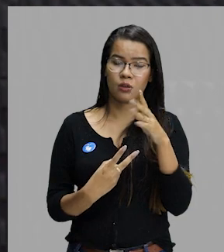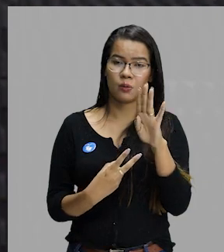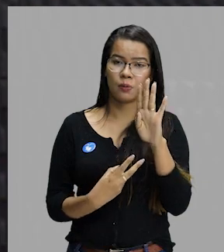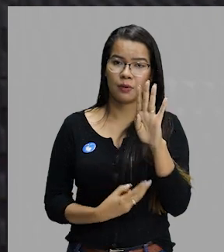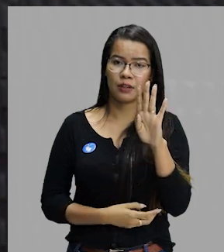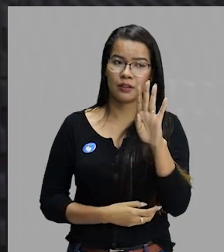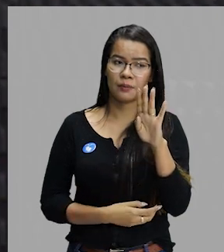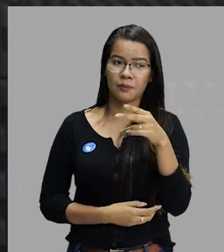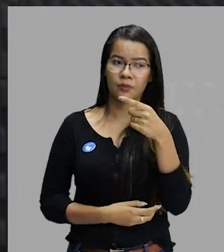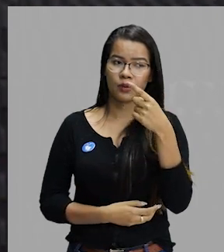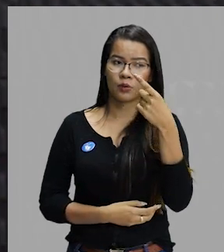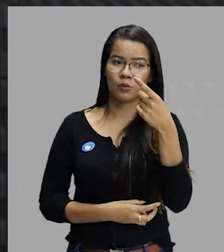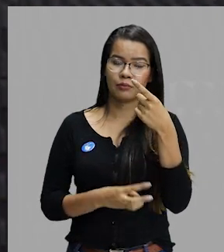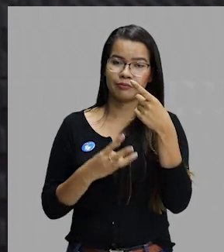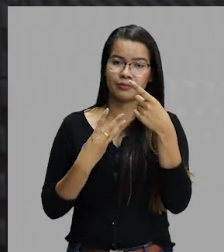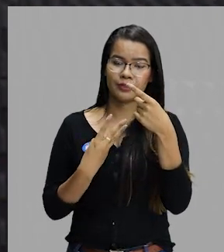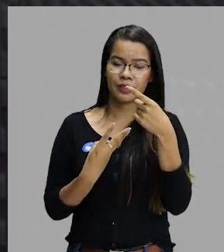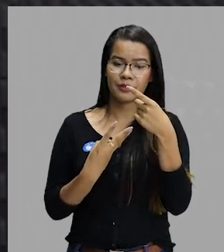igual a 1 terço.